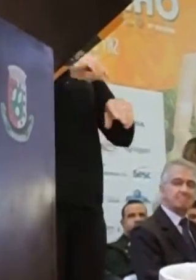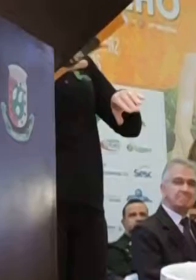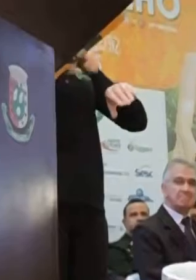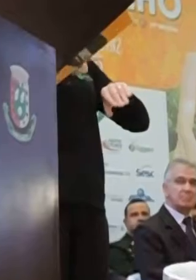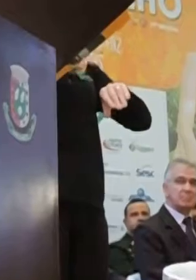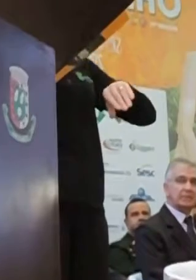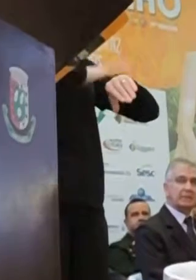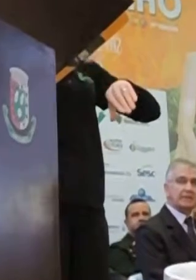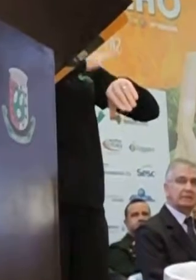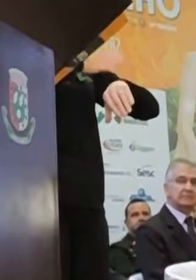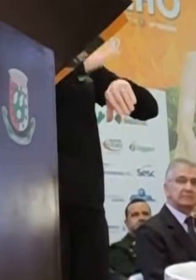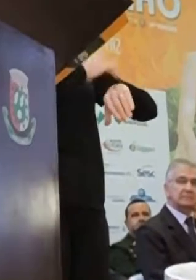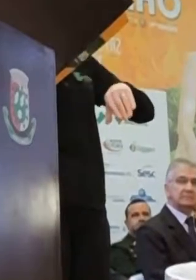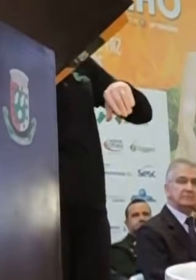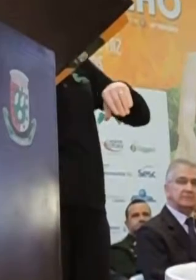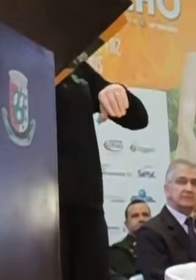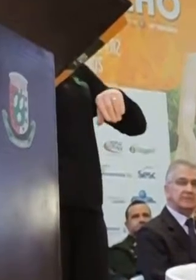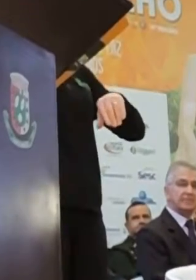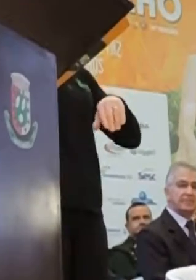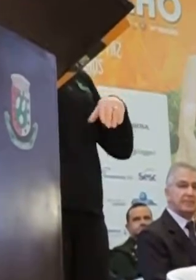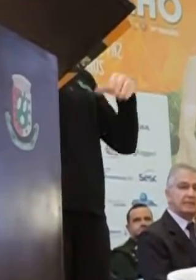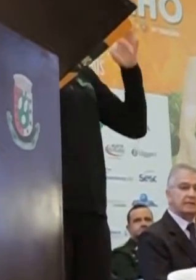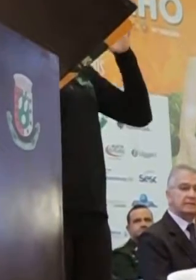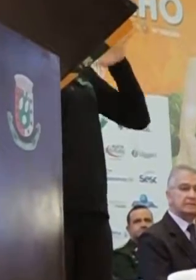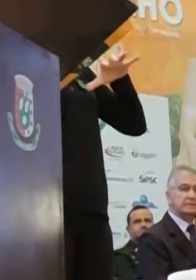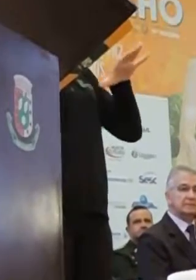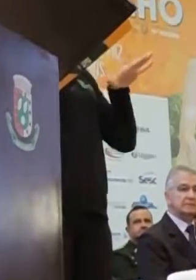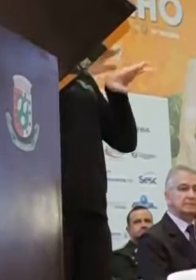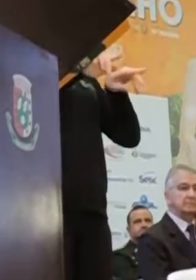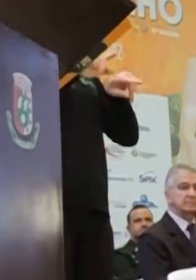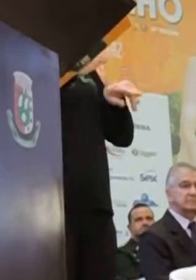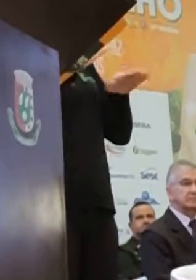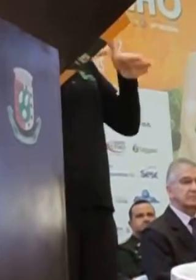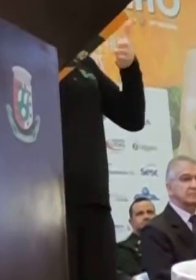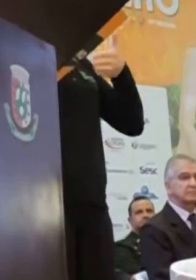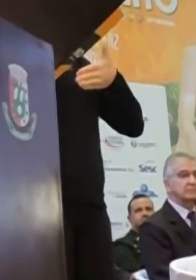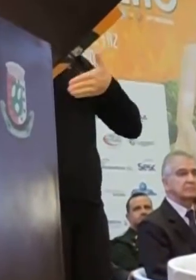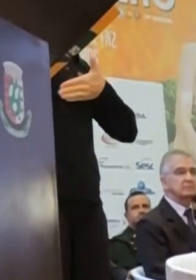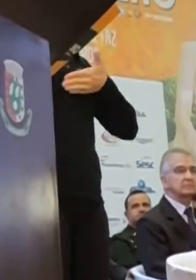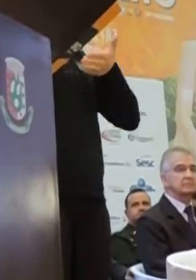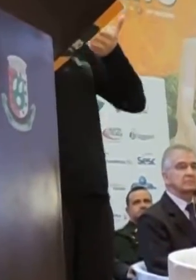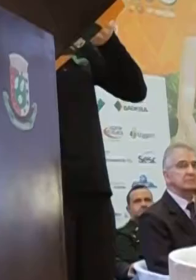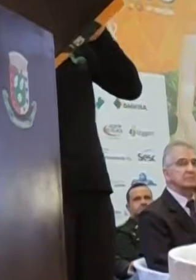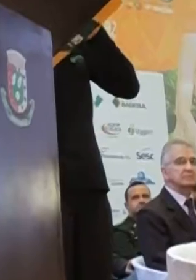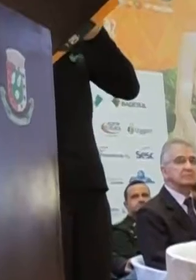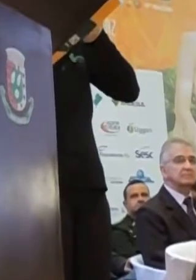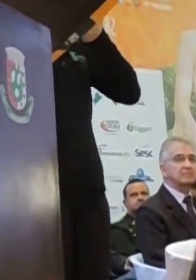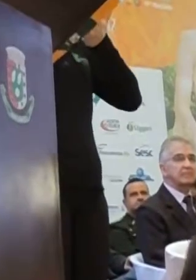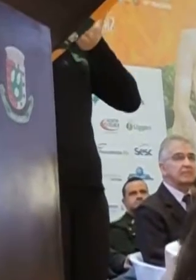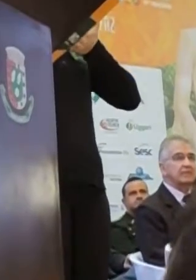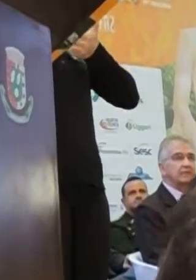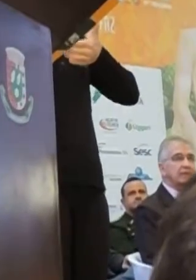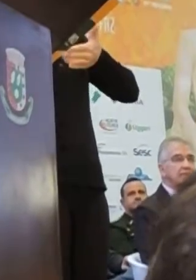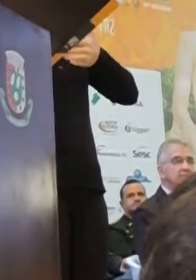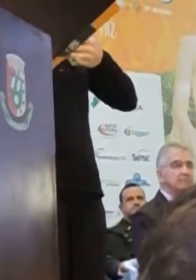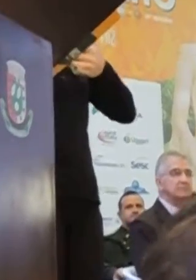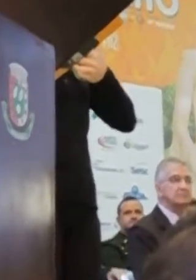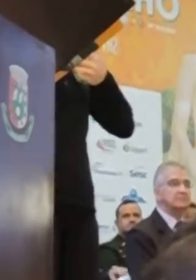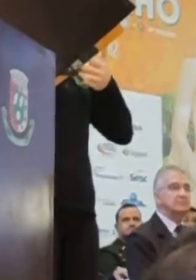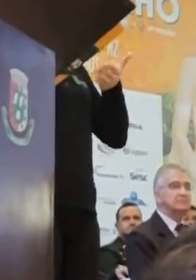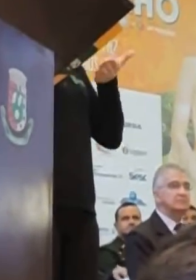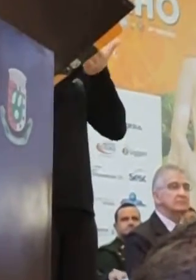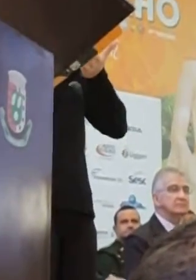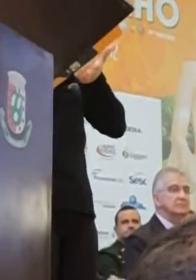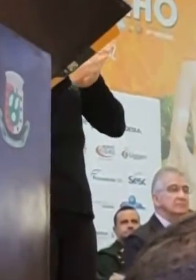maior parte disso vai para Brasília. Quando chega lá, começa uma novela. E essa novela vira uma